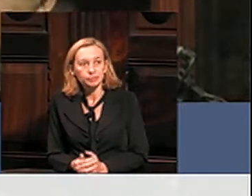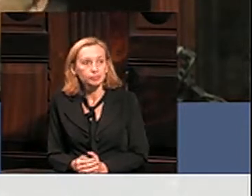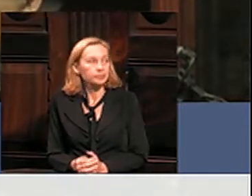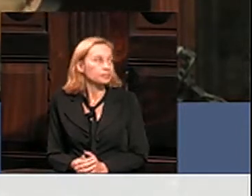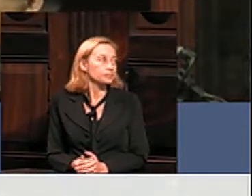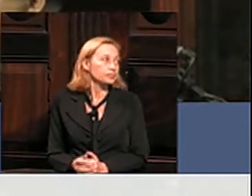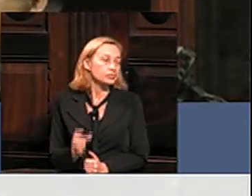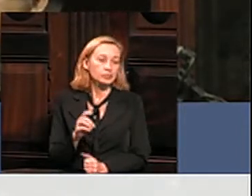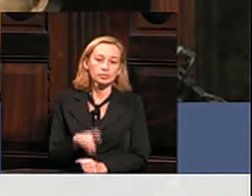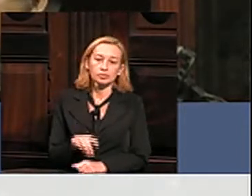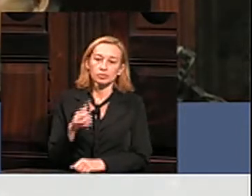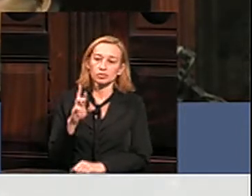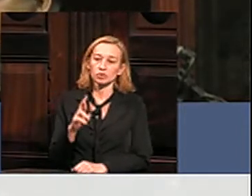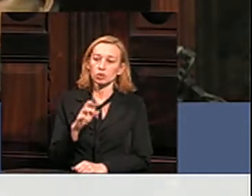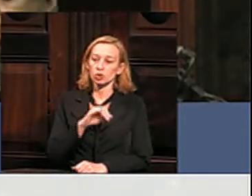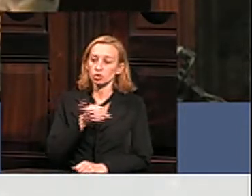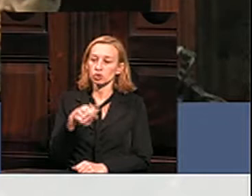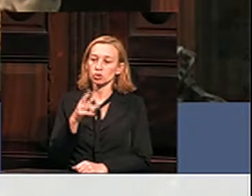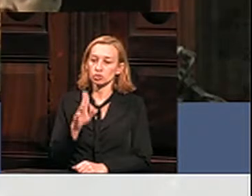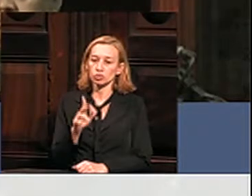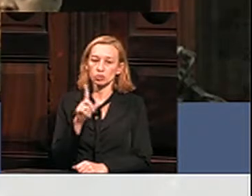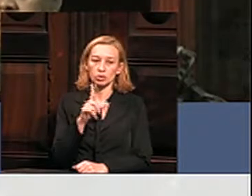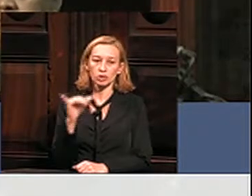Doutor Julianelli.